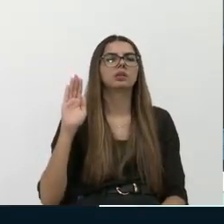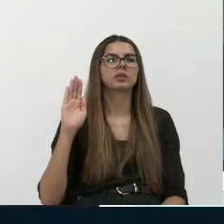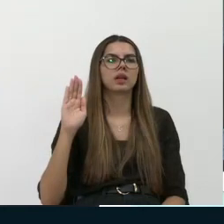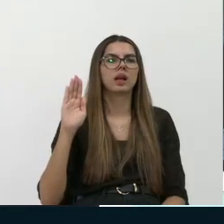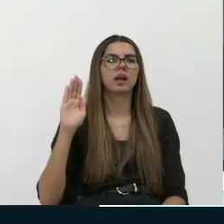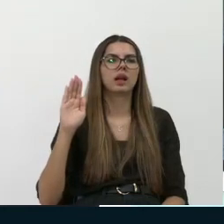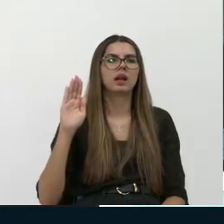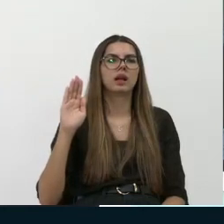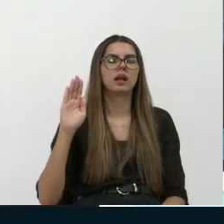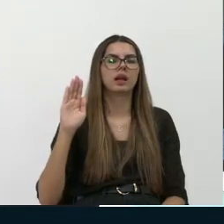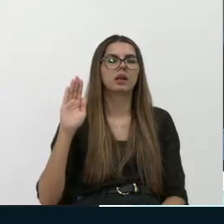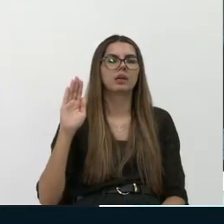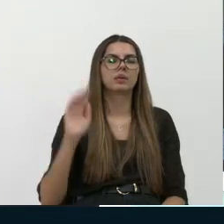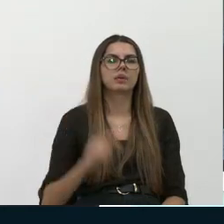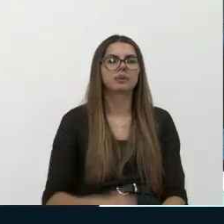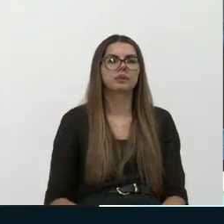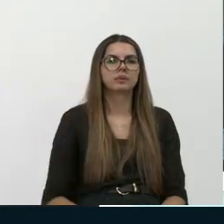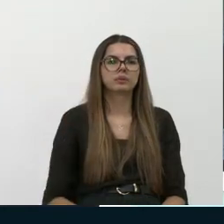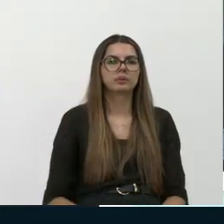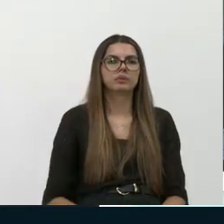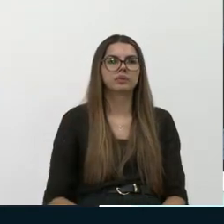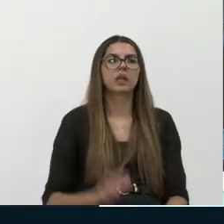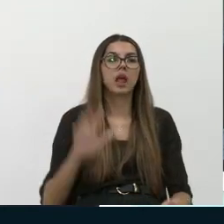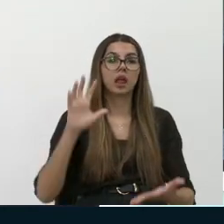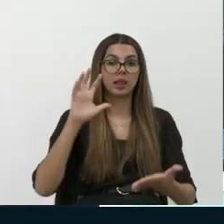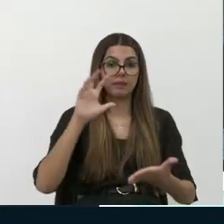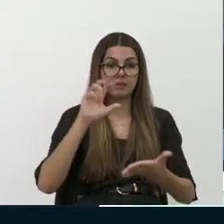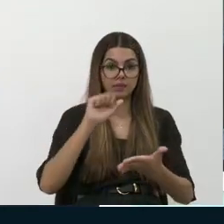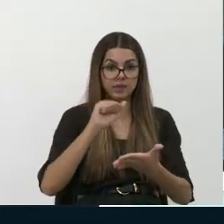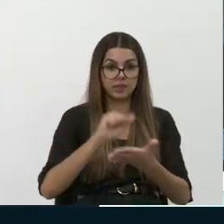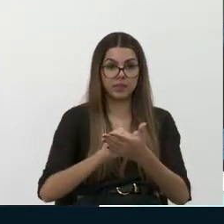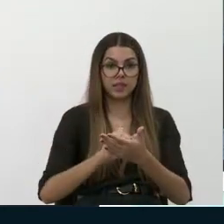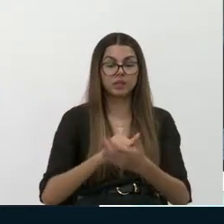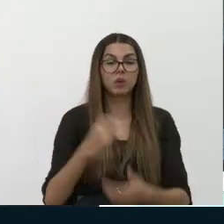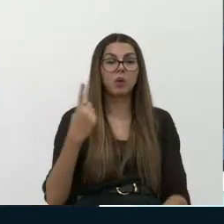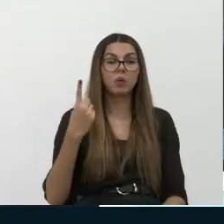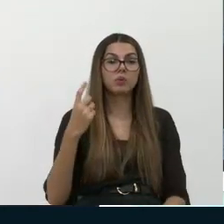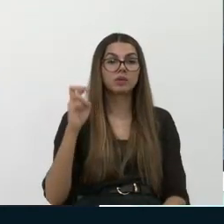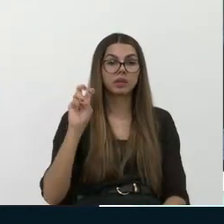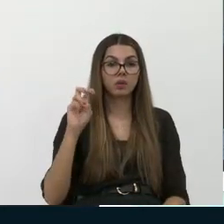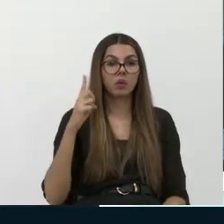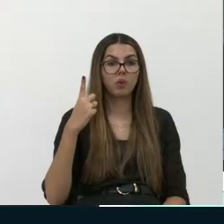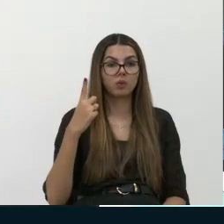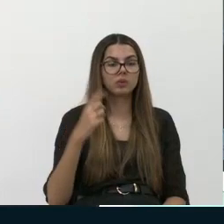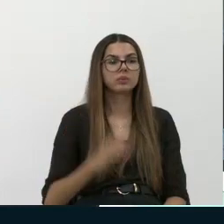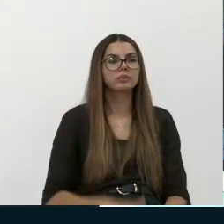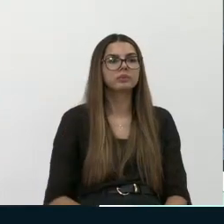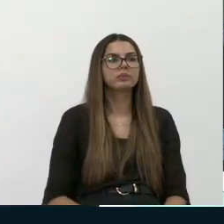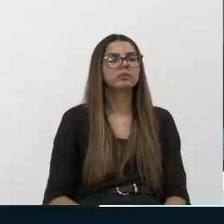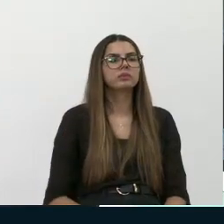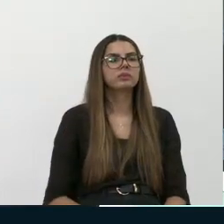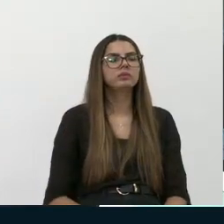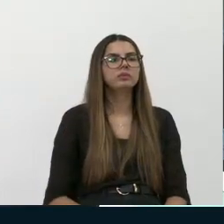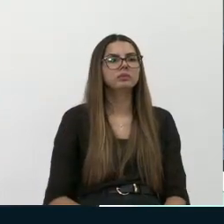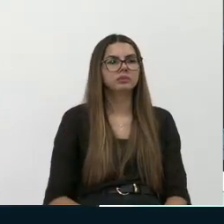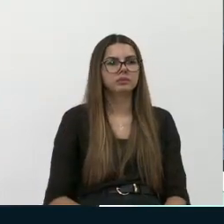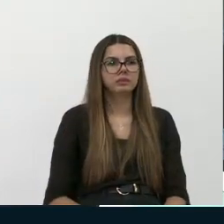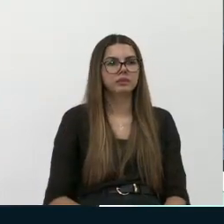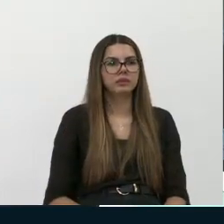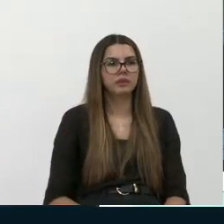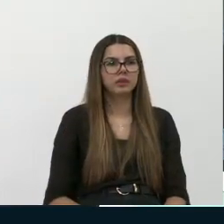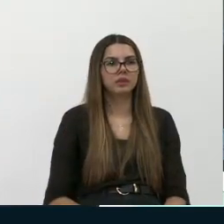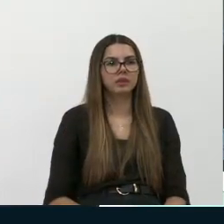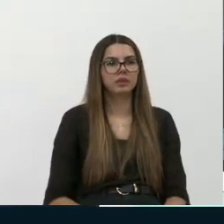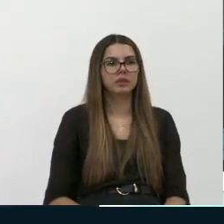Santos. Eu estou inscrito, senhor presidente, para falar pelo artigo 2º. Nós vamos fazer contagem de coro. Se for questão de ordem, eu vou garantir. Alguém mais